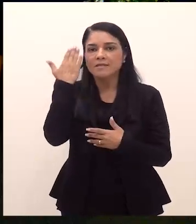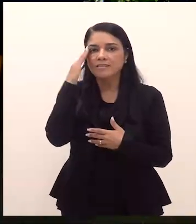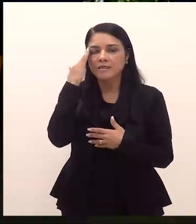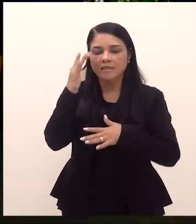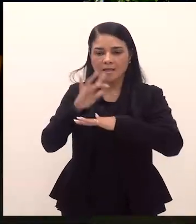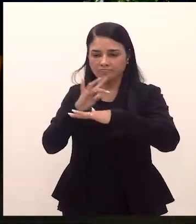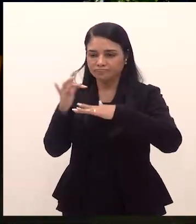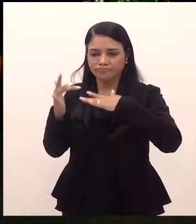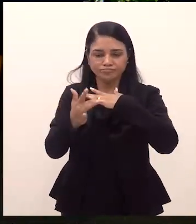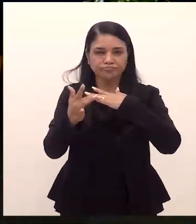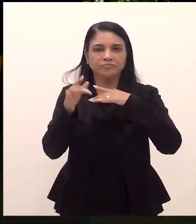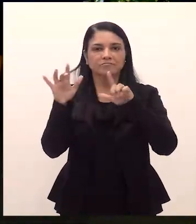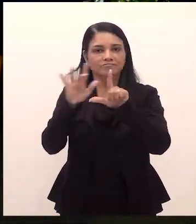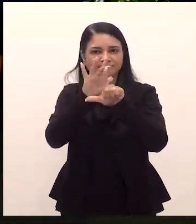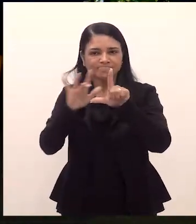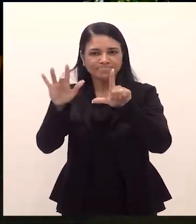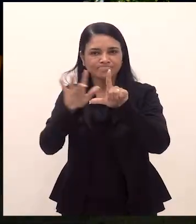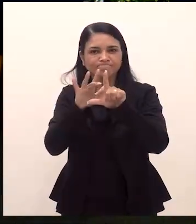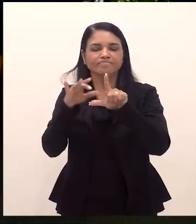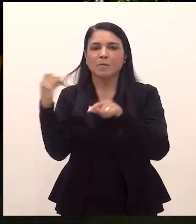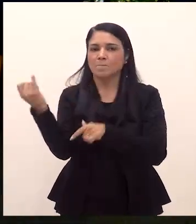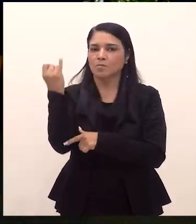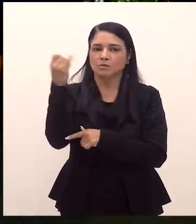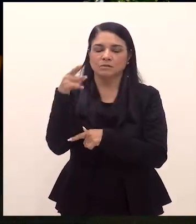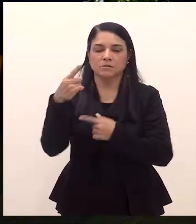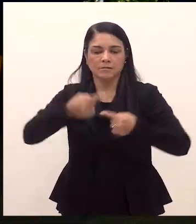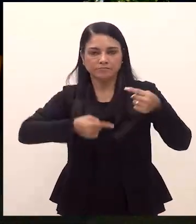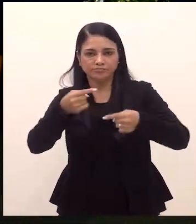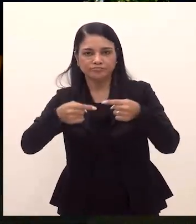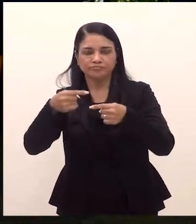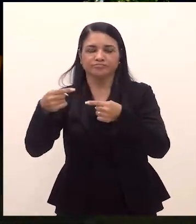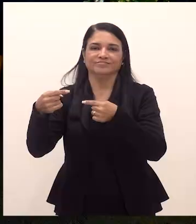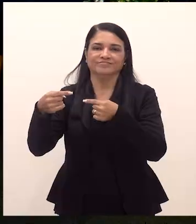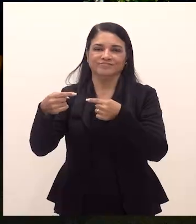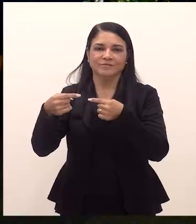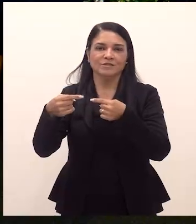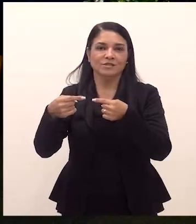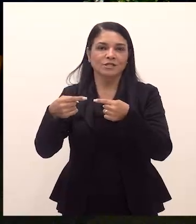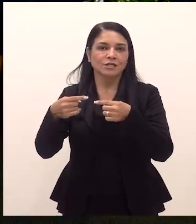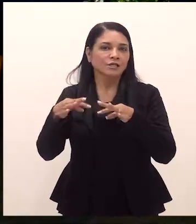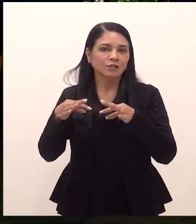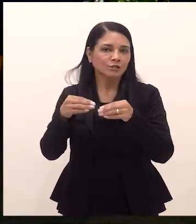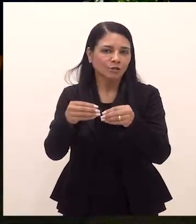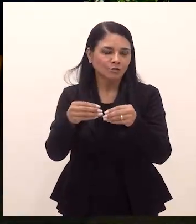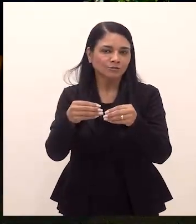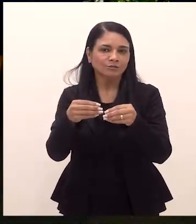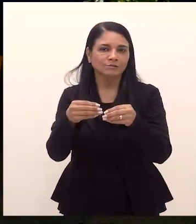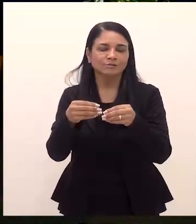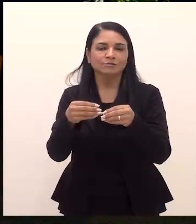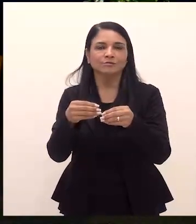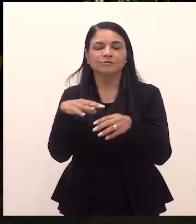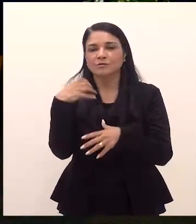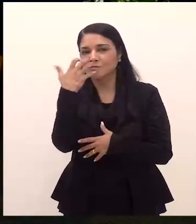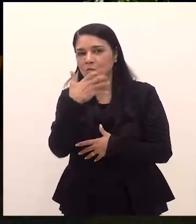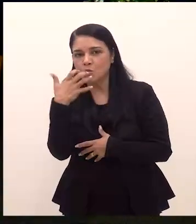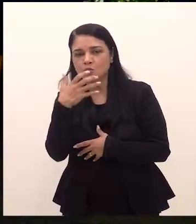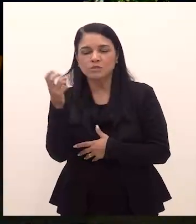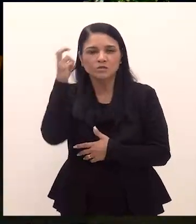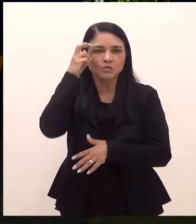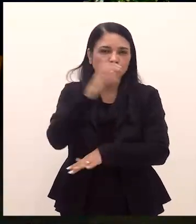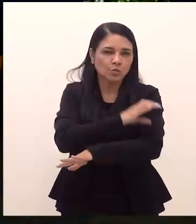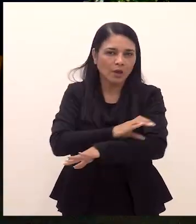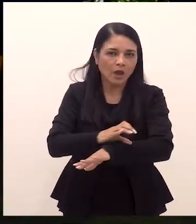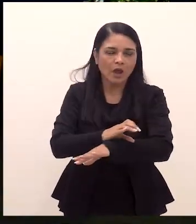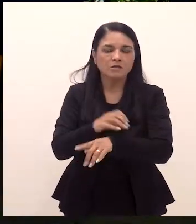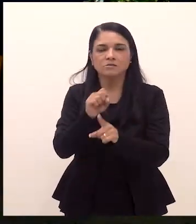a relevância que esses meios ganharam para pautar todo o debate e todo o conjunto de tendências, inclusive